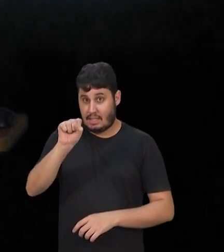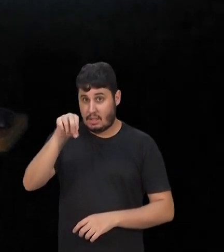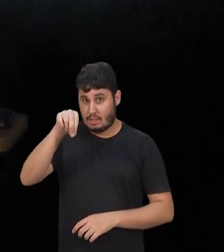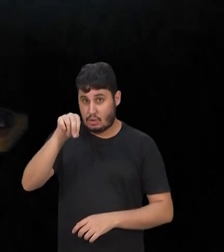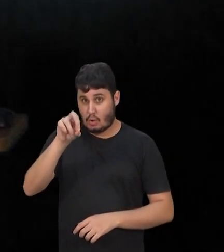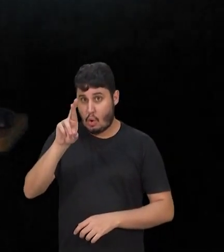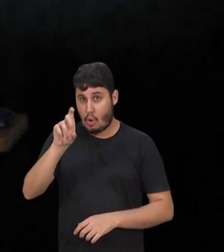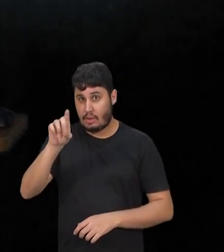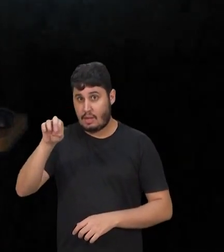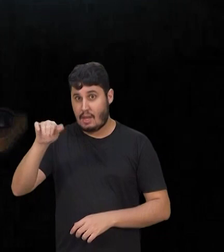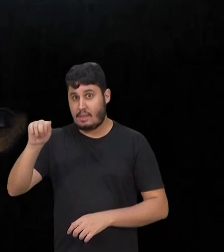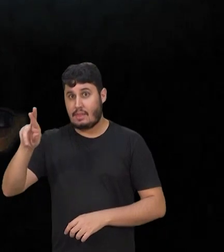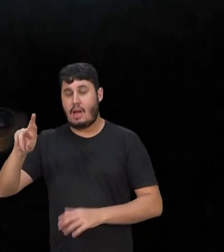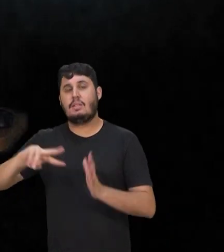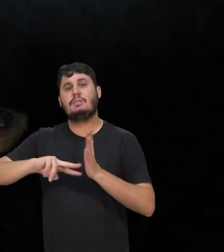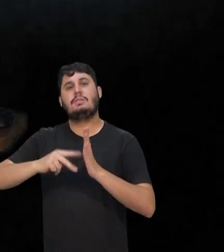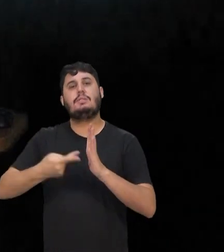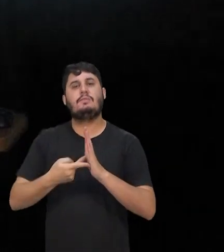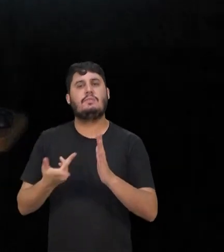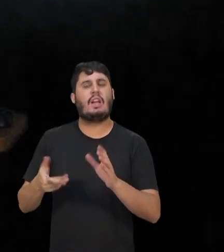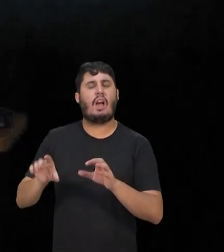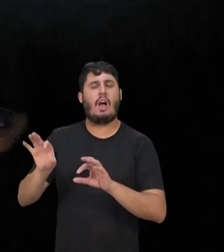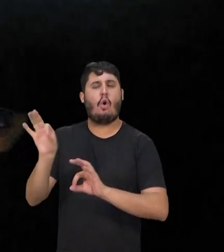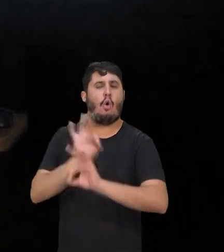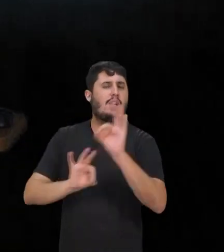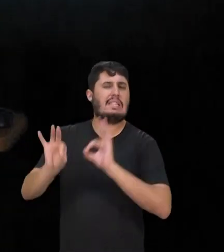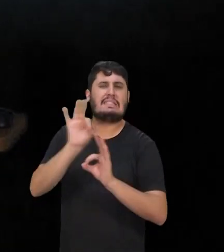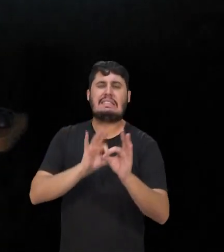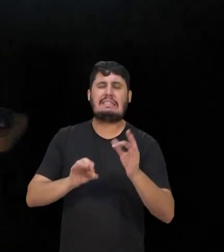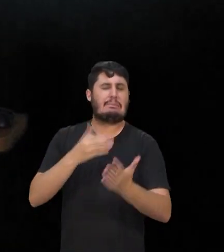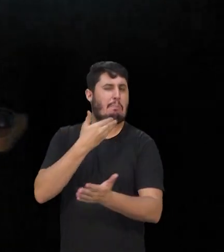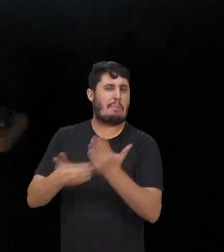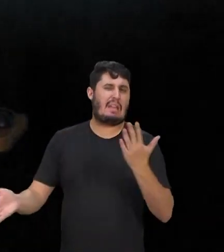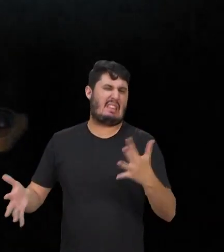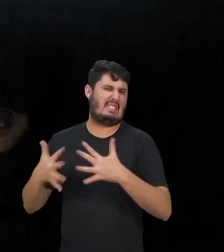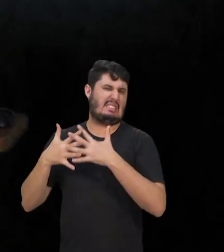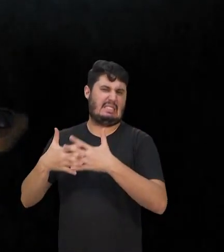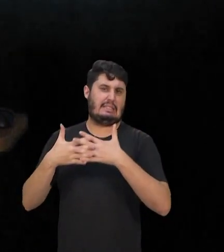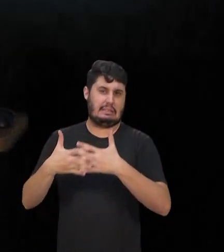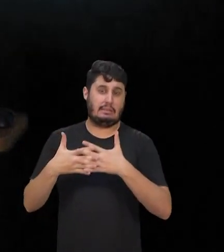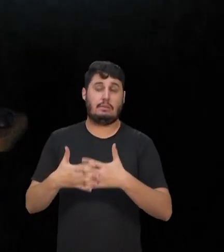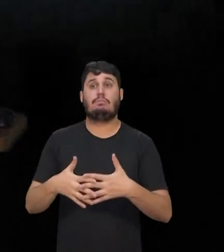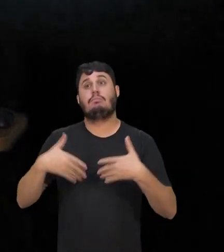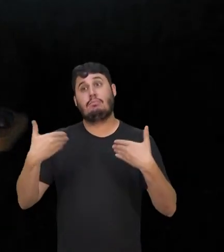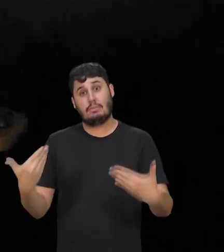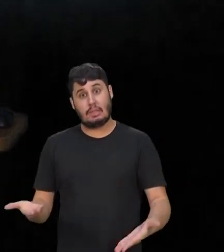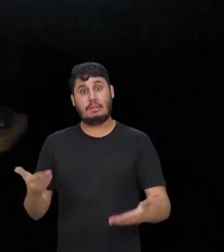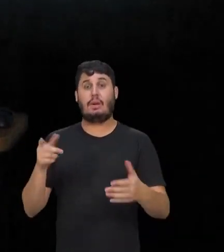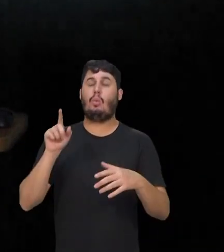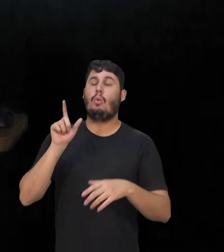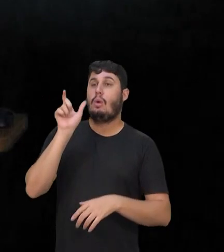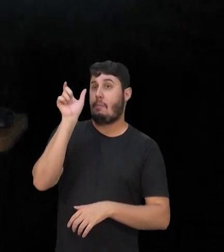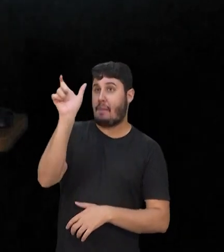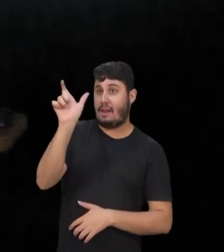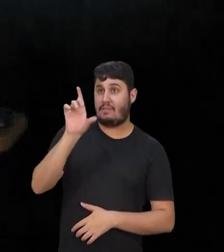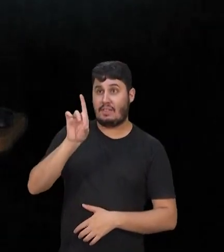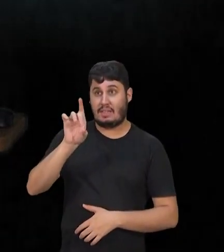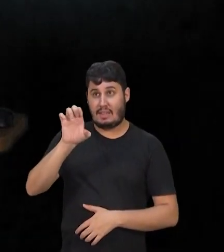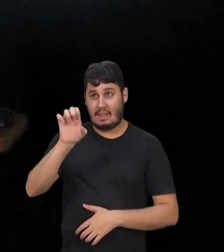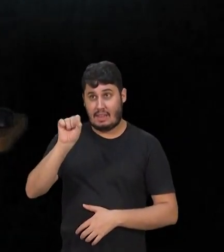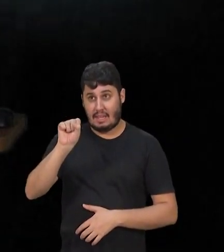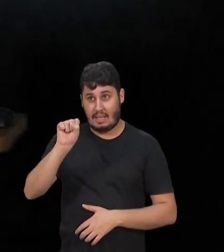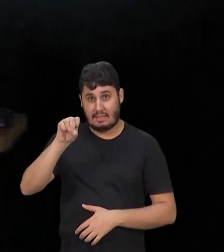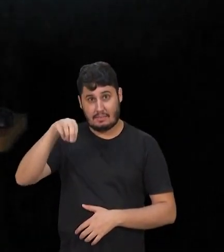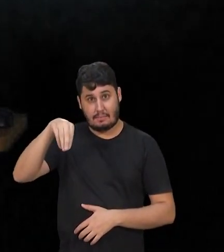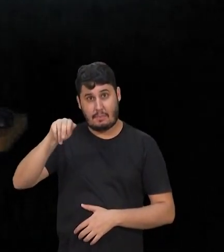gente tem aqui essa palavra desmachupiçar, o que seria no sentido de tirar de Machu Picchu. Tirar o quê? Logo em seguida a gente tem, ó,